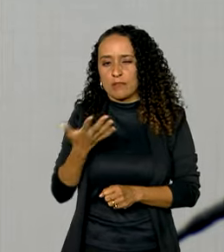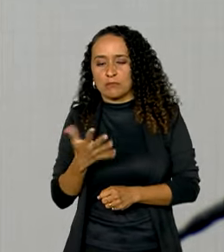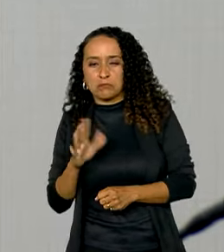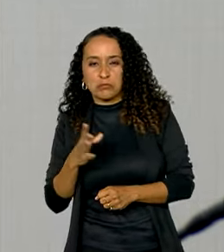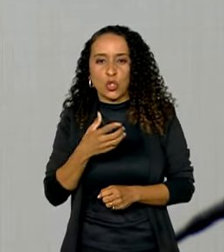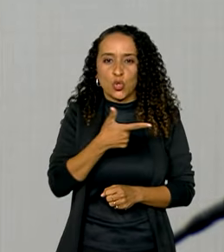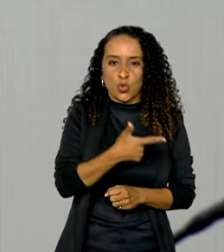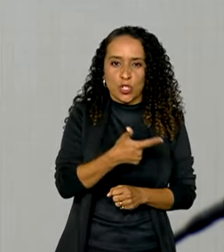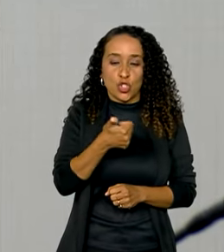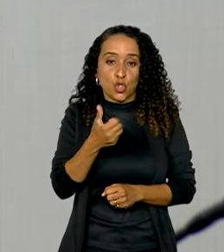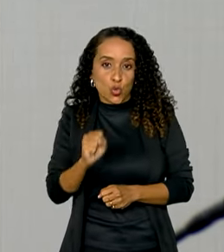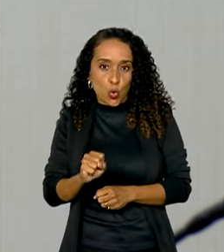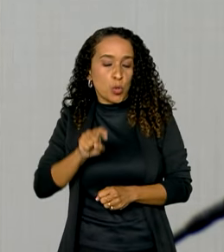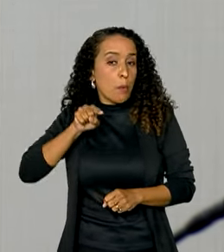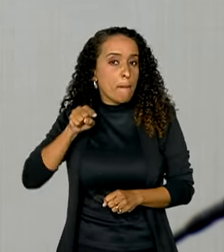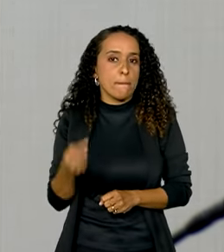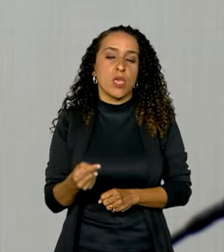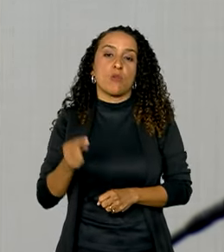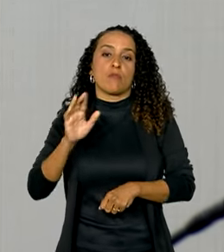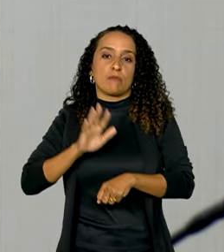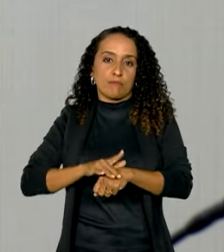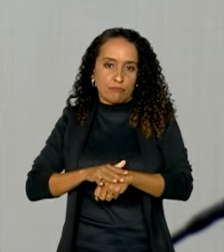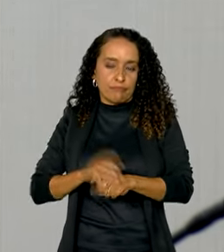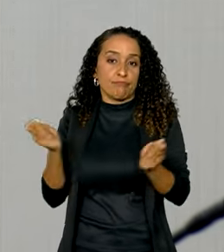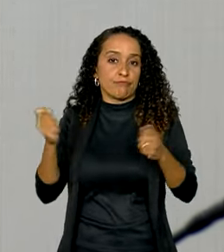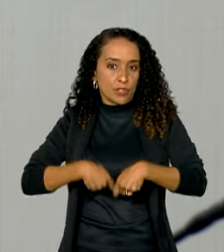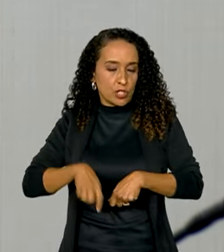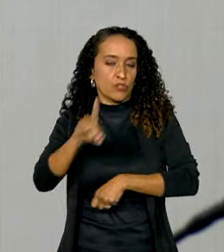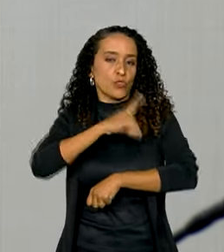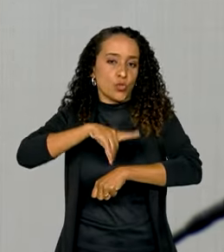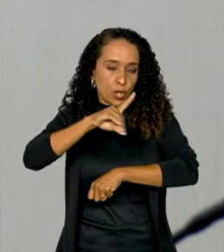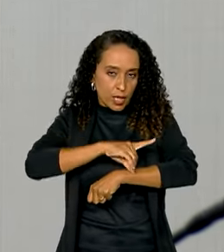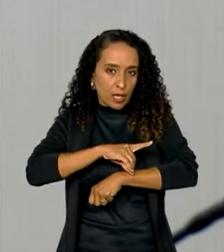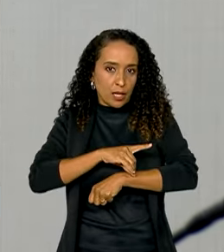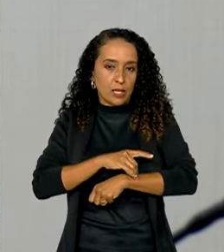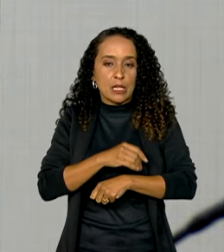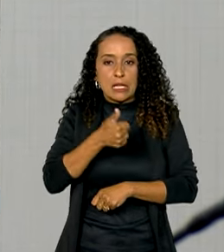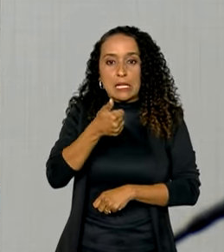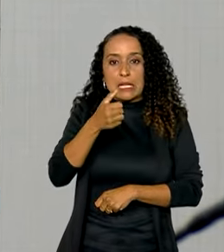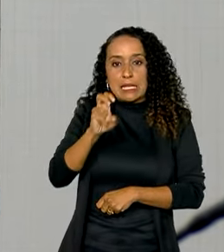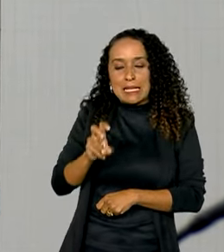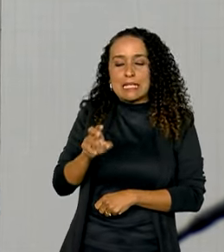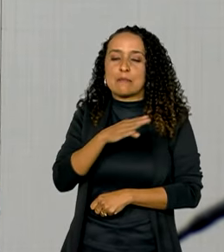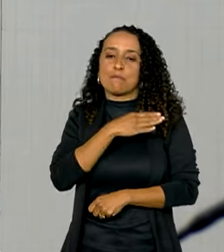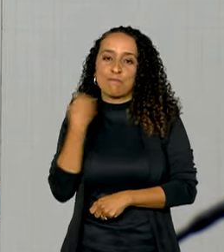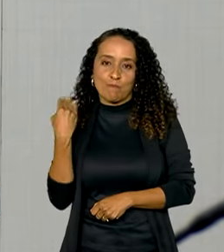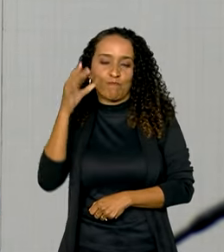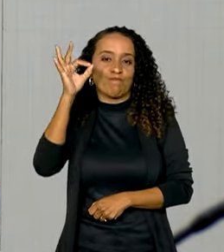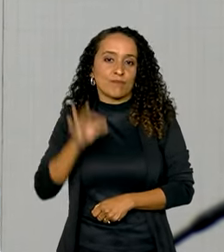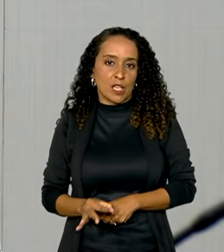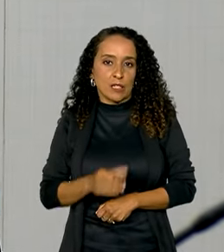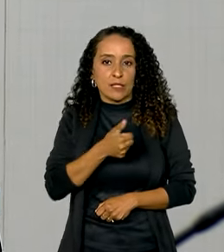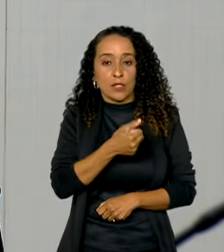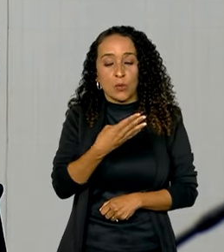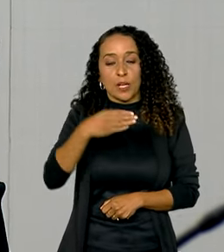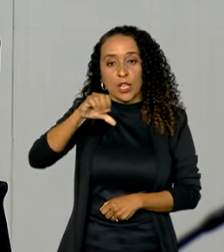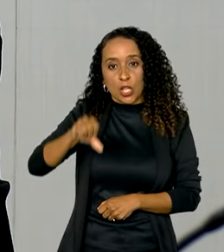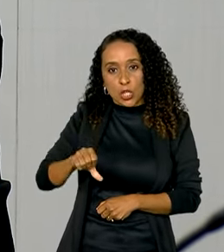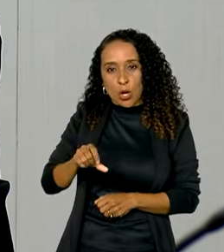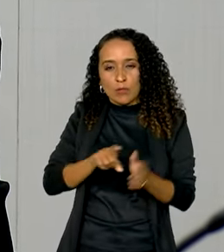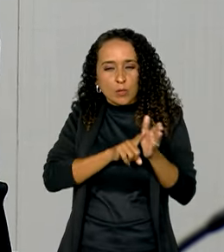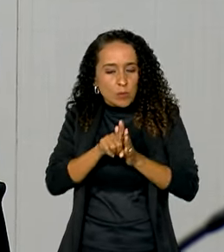aproximadamente 218 mil casos prováveis de dengue, com 15 óbitos confirmados e 149